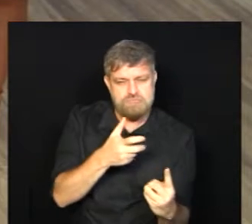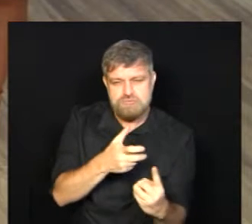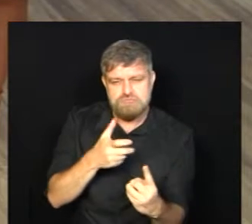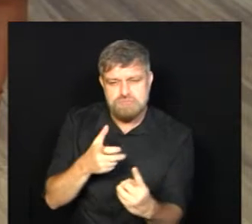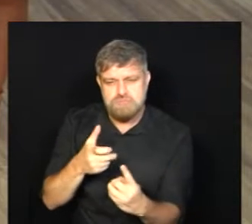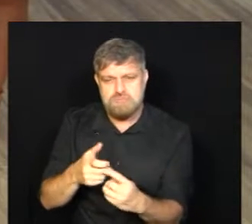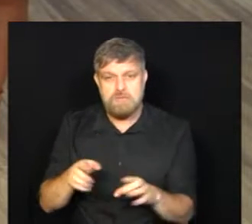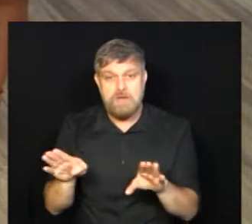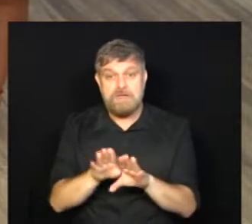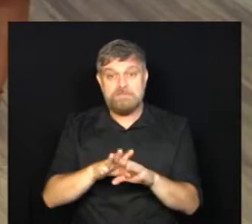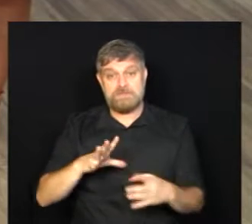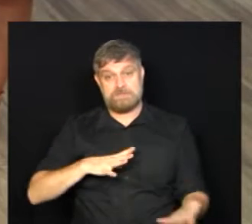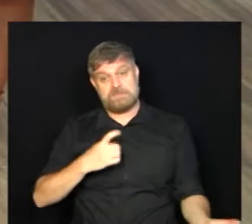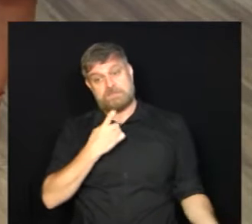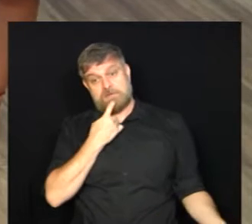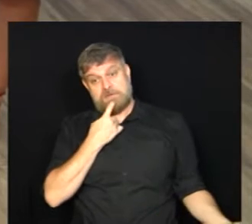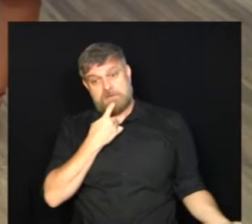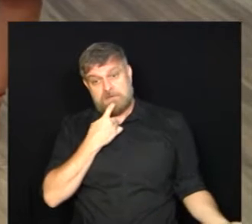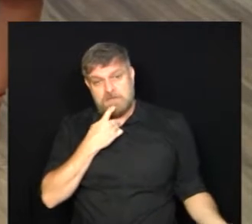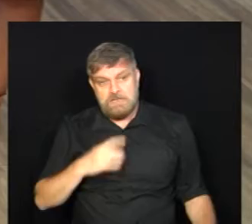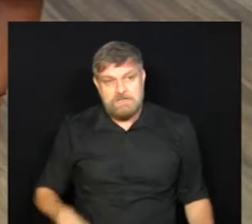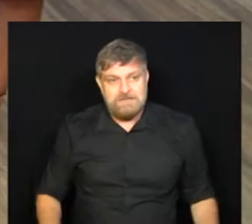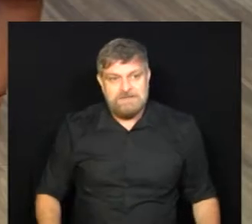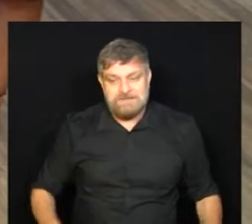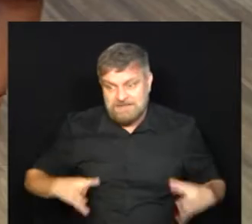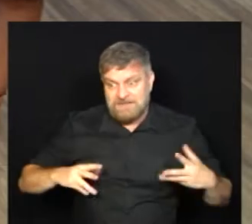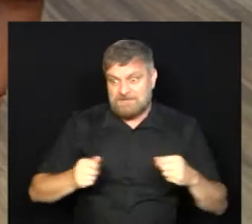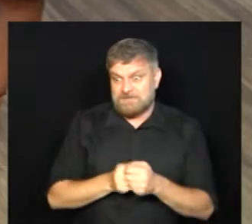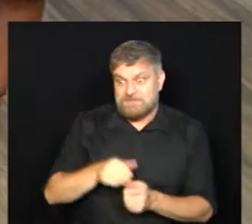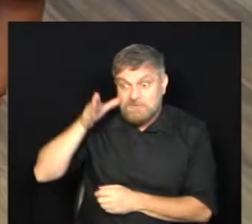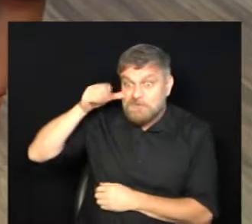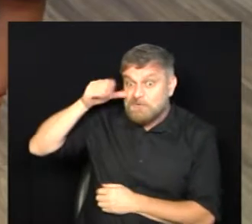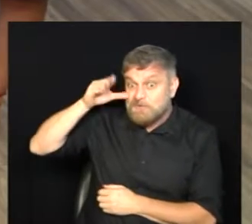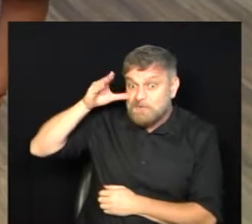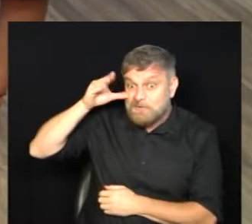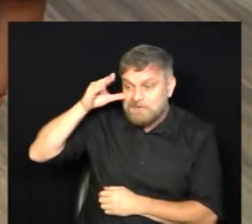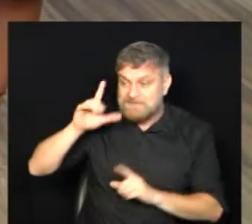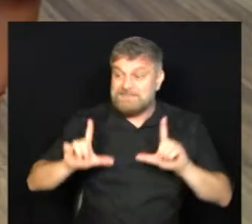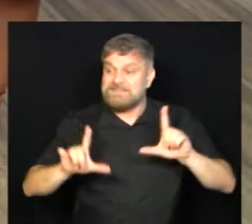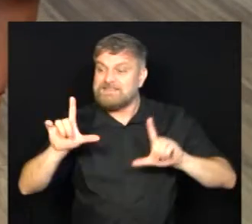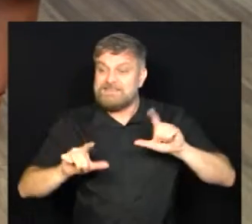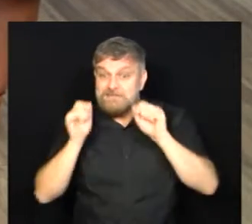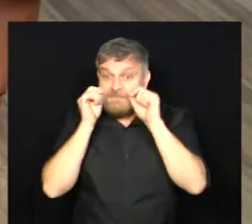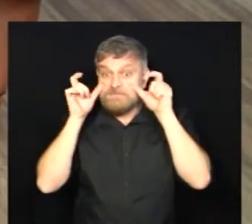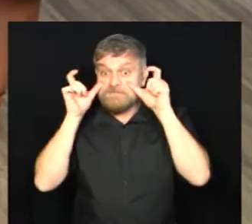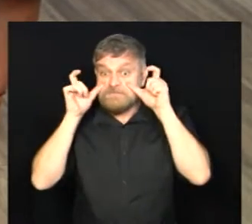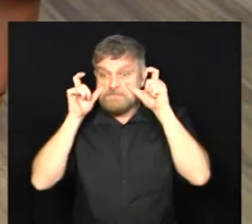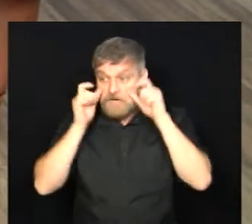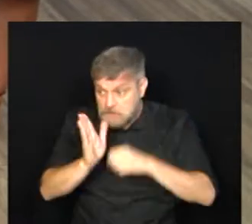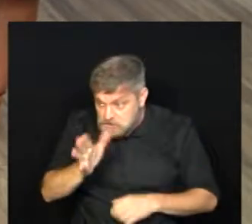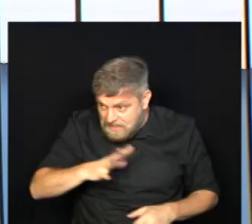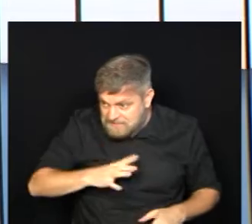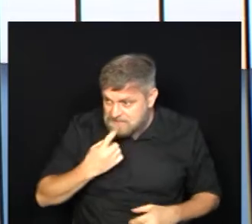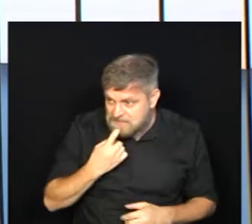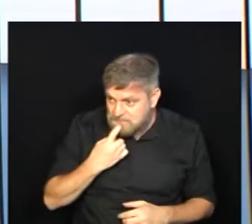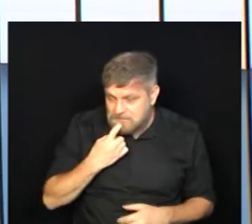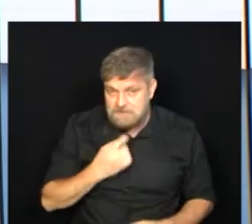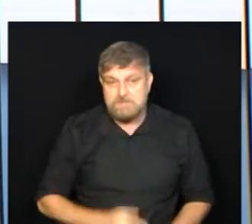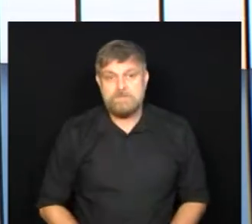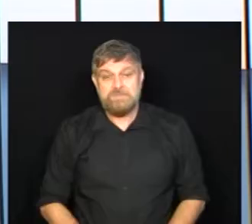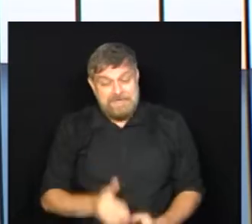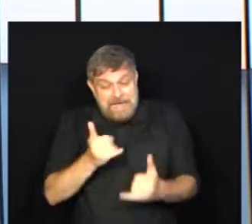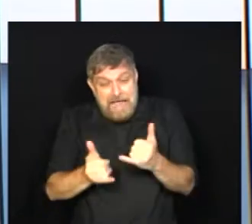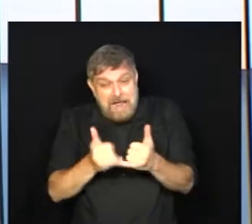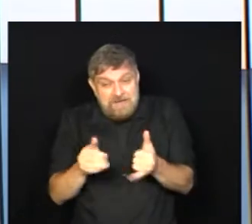gente vai falar um pouquinho de Campinas, porque É o que todo mundo quer saber que está nos assistindo. A vacina já está em Campinas? Tá para